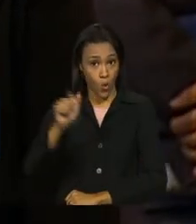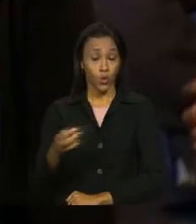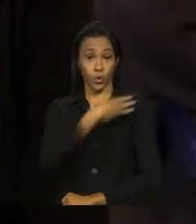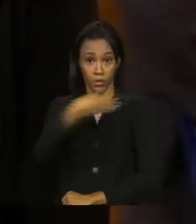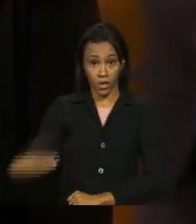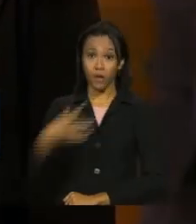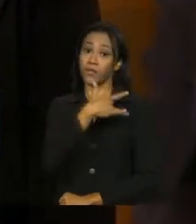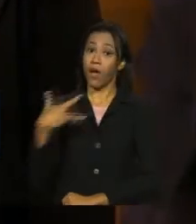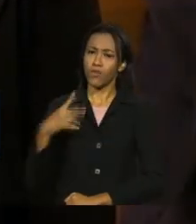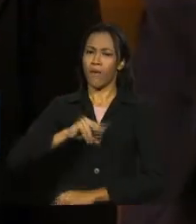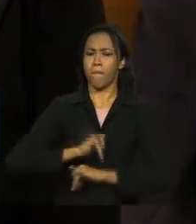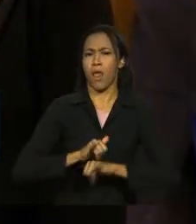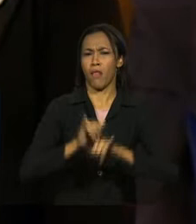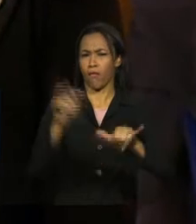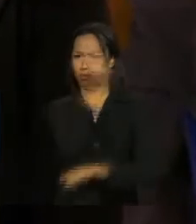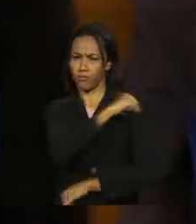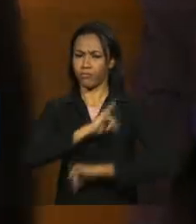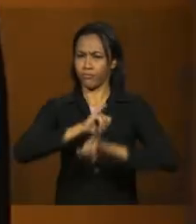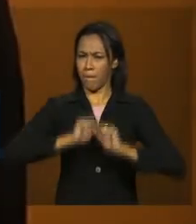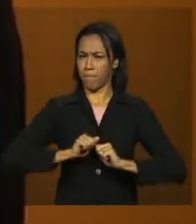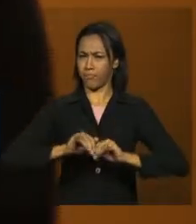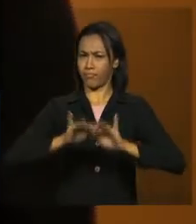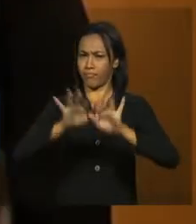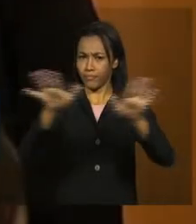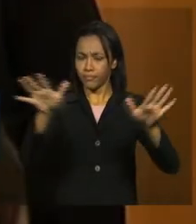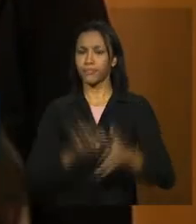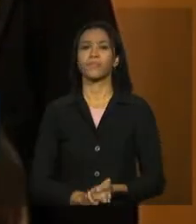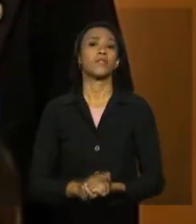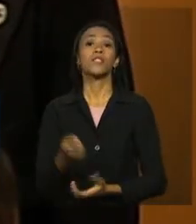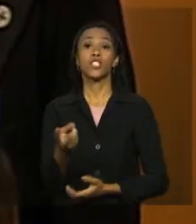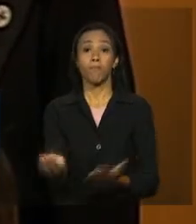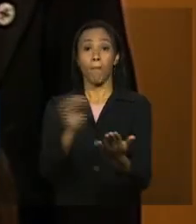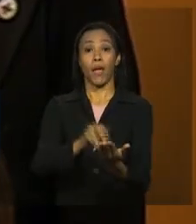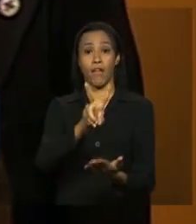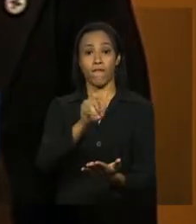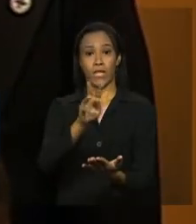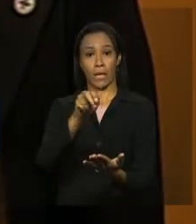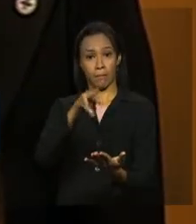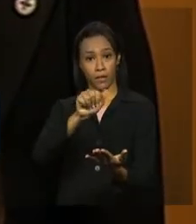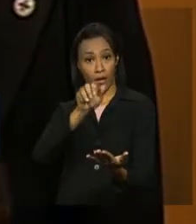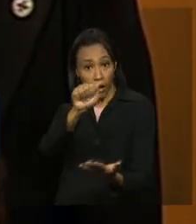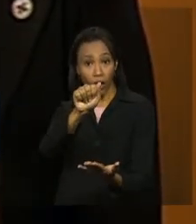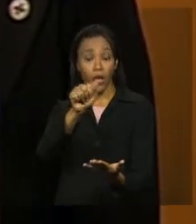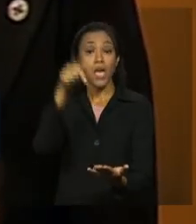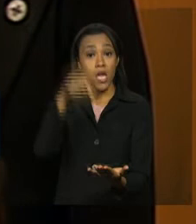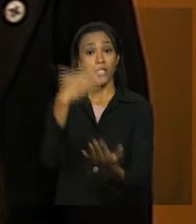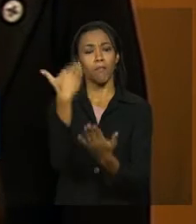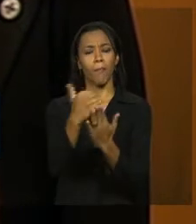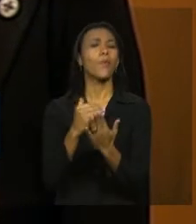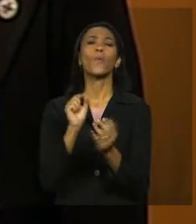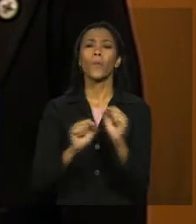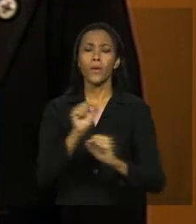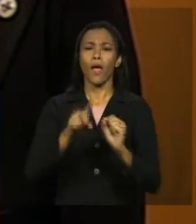fará uma grande mobilização nacional para a expansão do programa nacional de suplementação de vitamina A esse programa ele